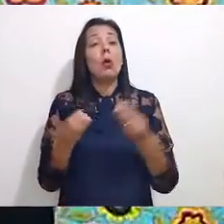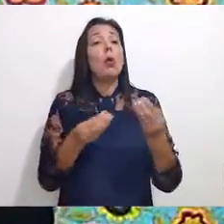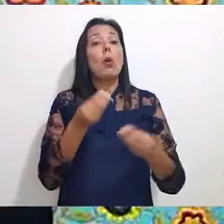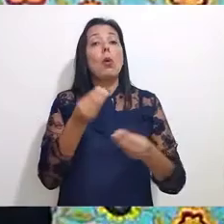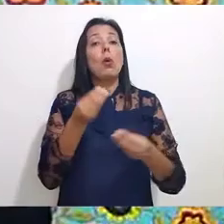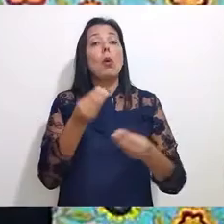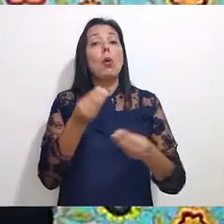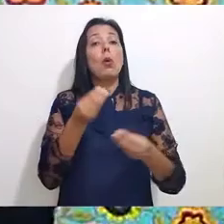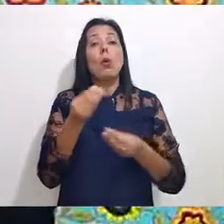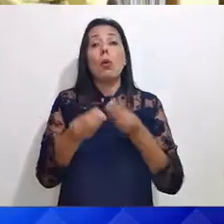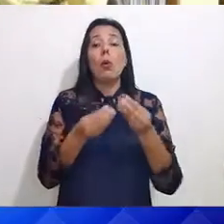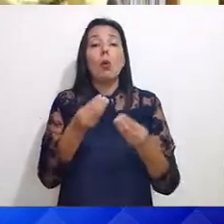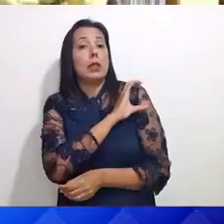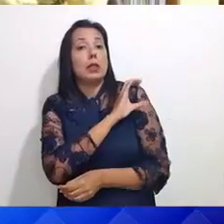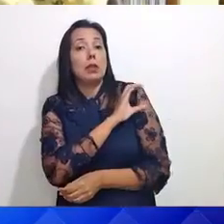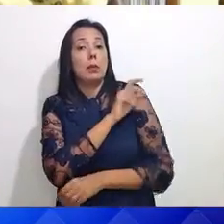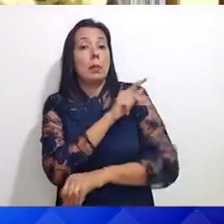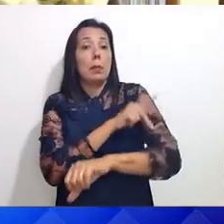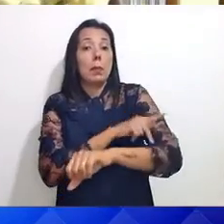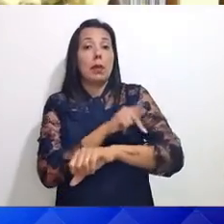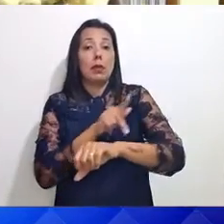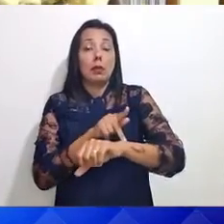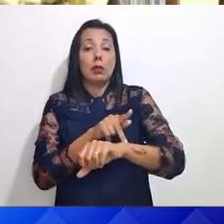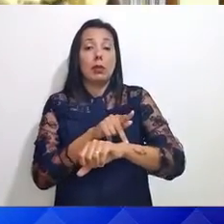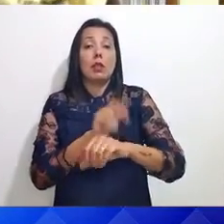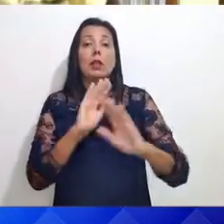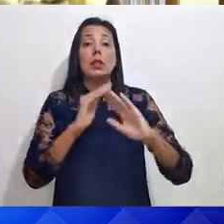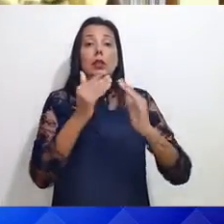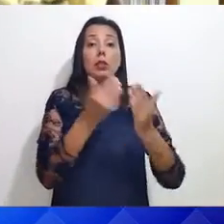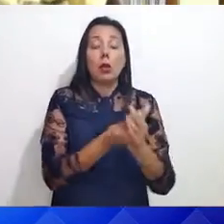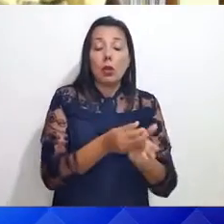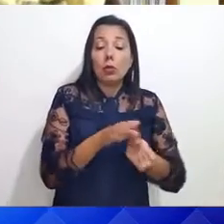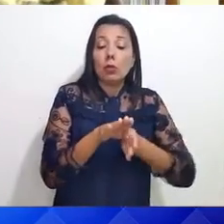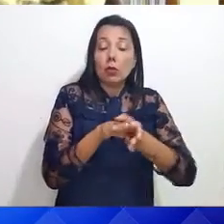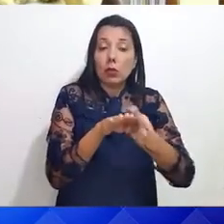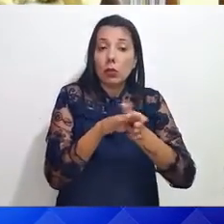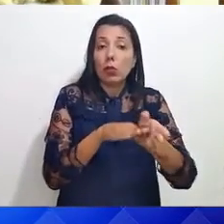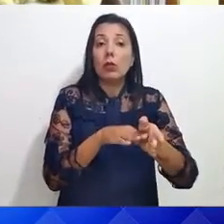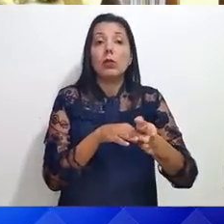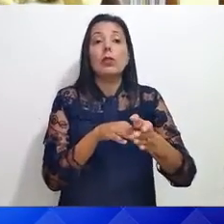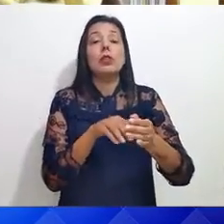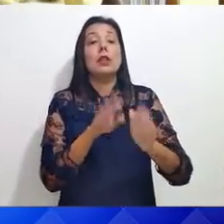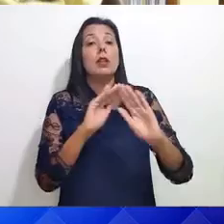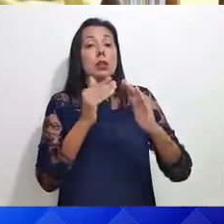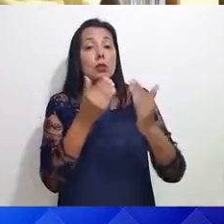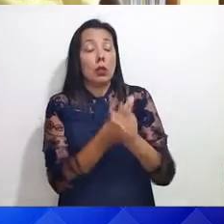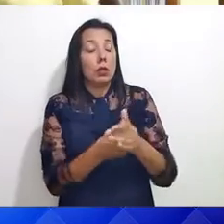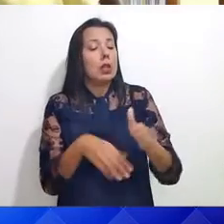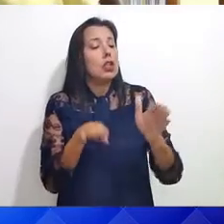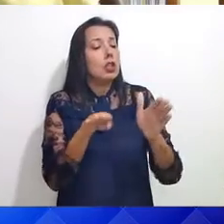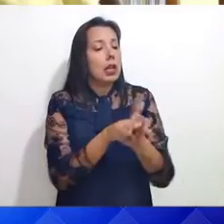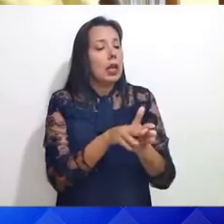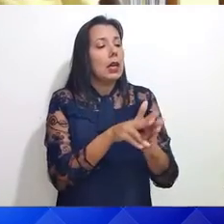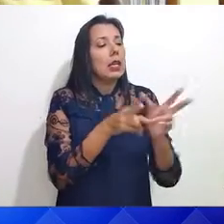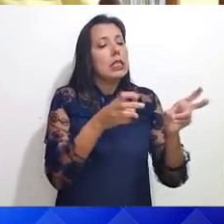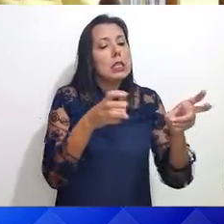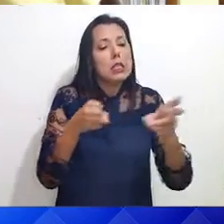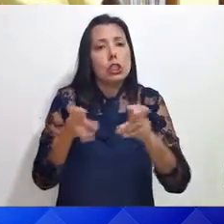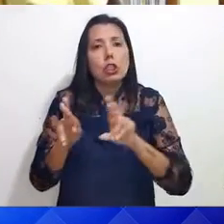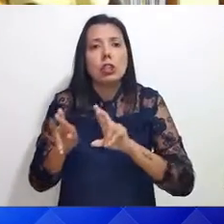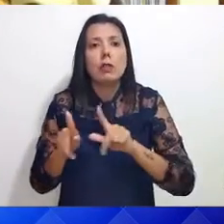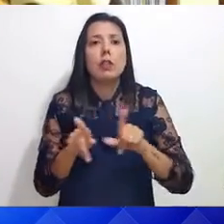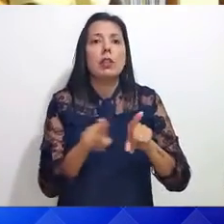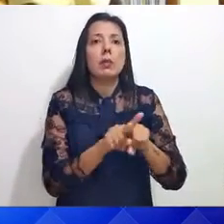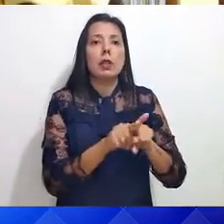pedagógica da escola, com orientador educacional, que pode chegar e ter uma abordagem diferenciada com esse aluno, com essa